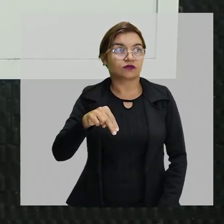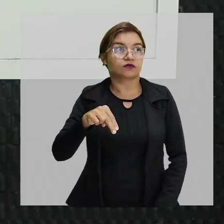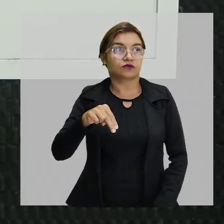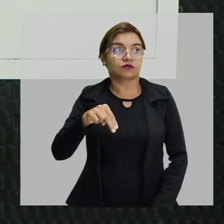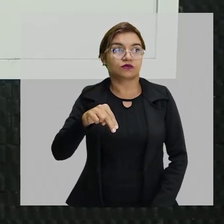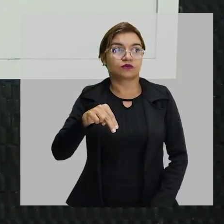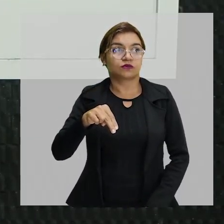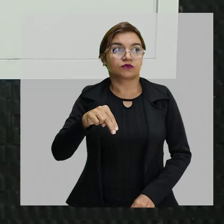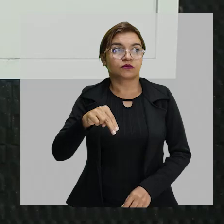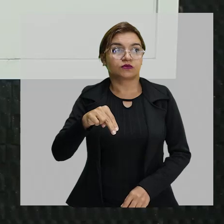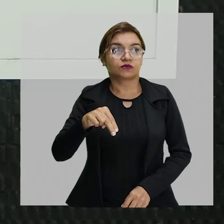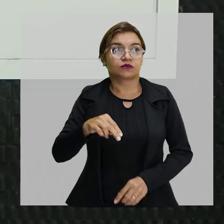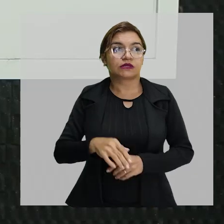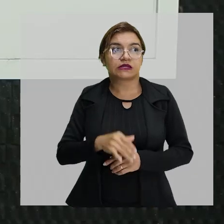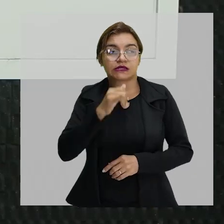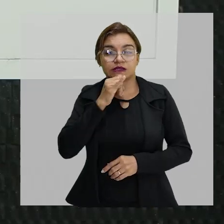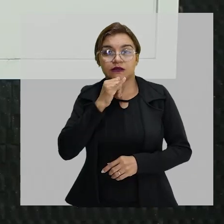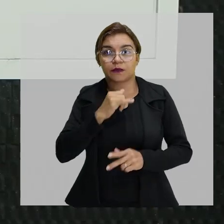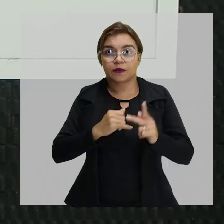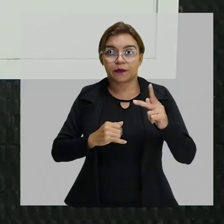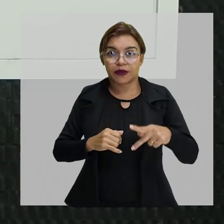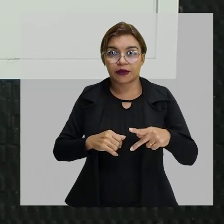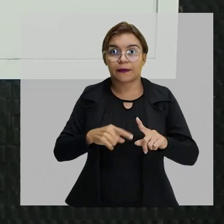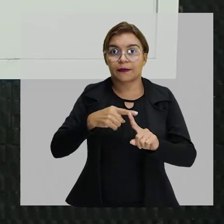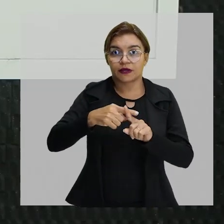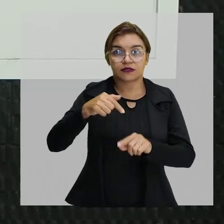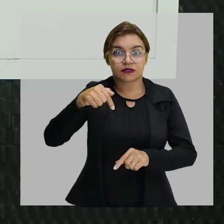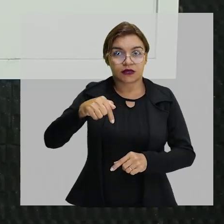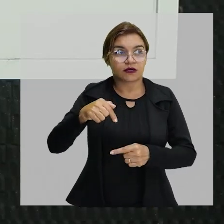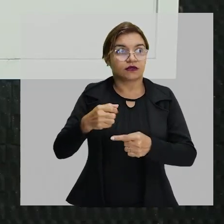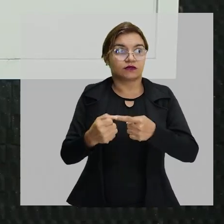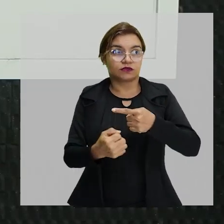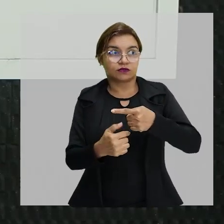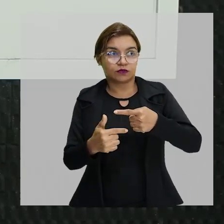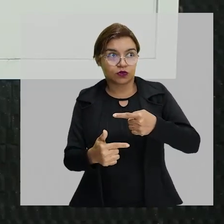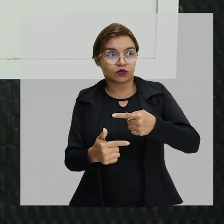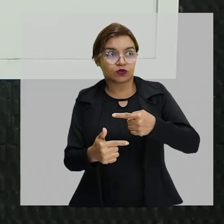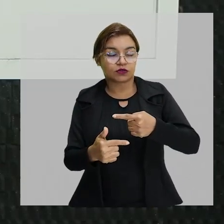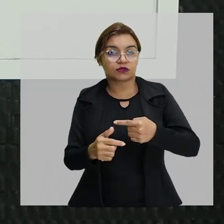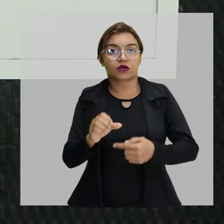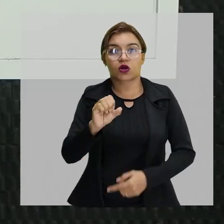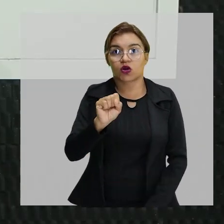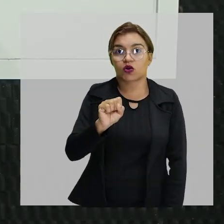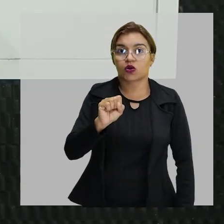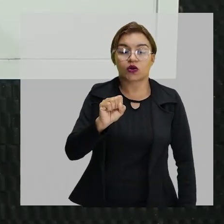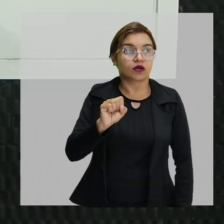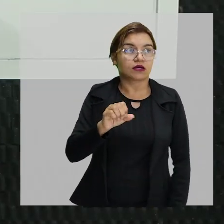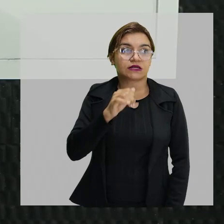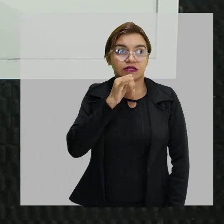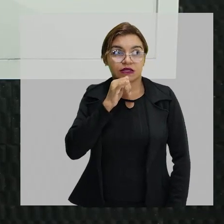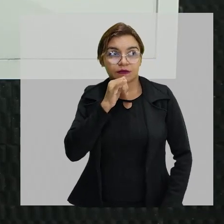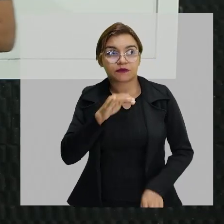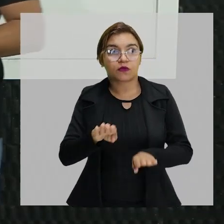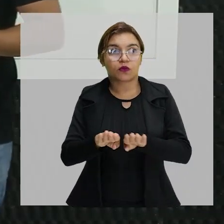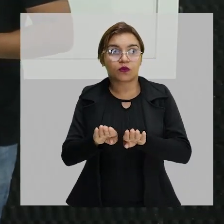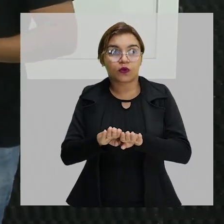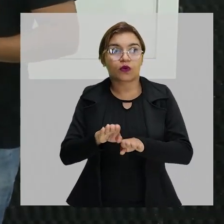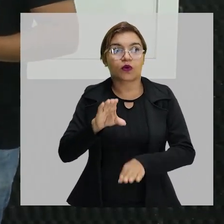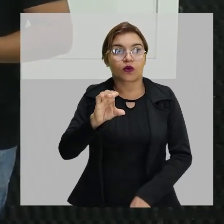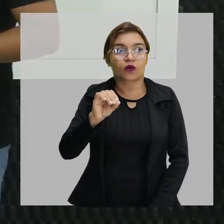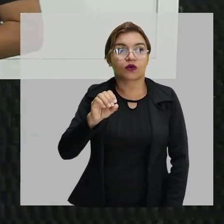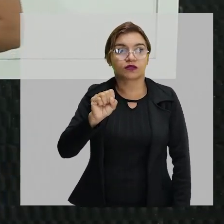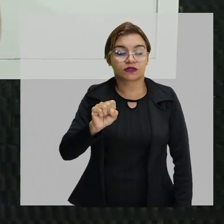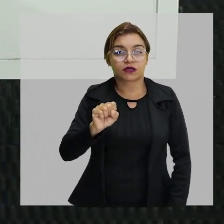que multiplica o cosseno da diferença desses dois arcos, P menos Q, dividido por 2. Tá? Essa é a